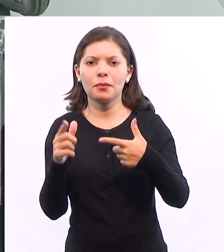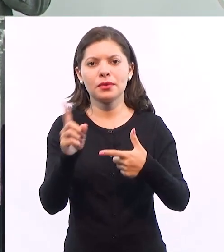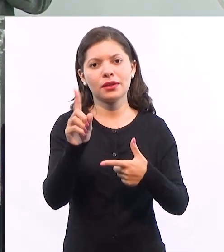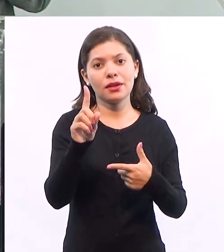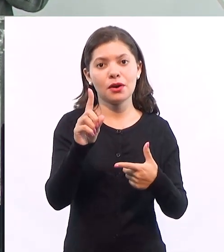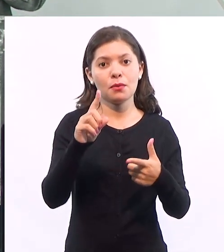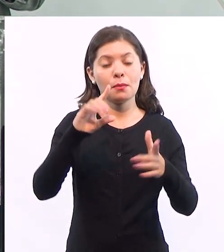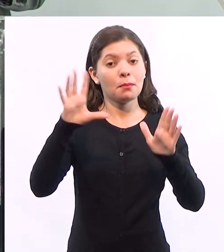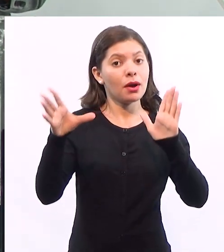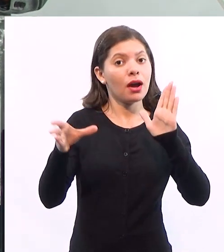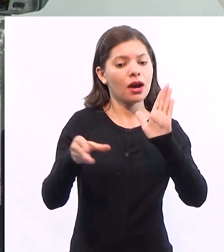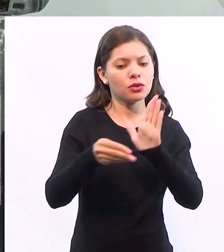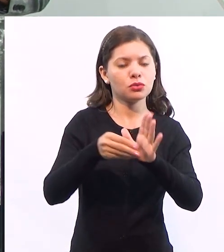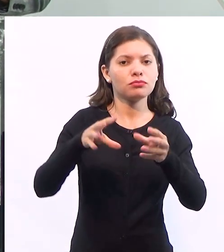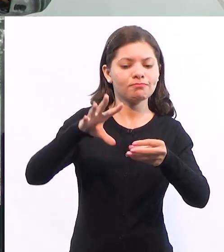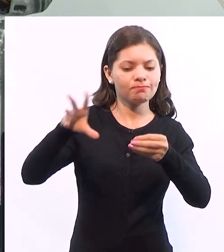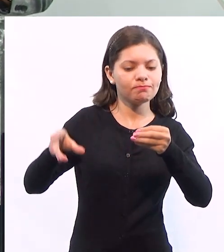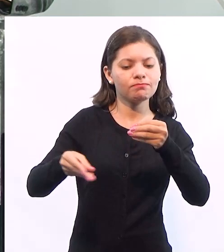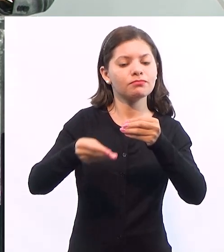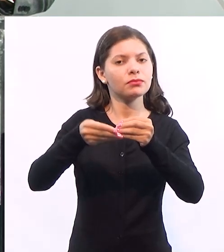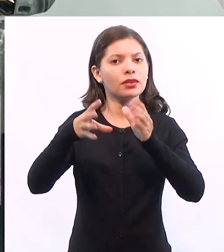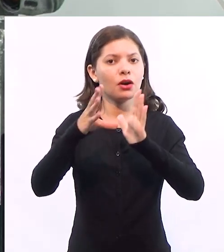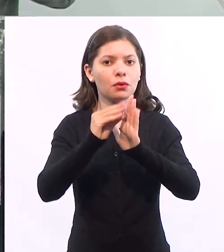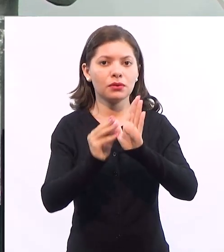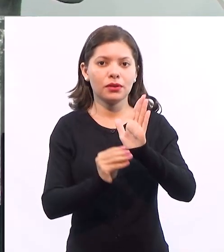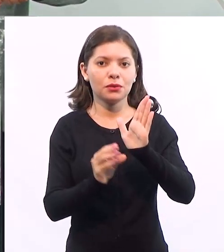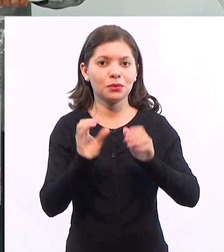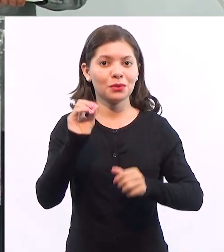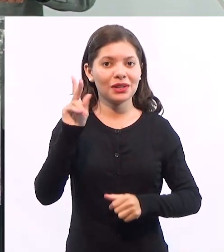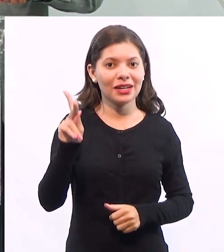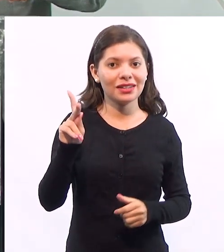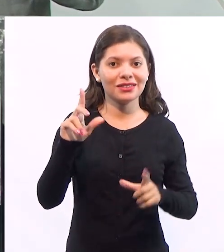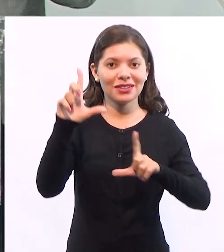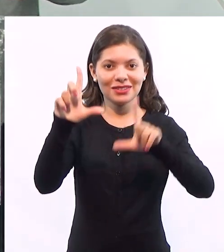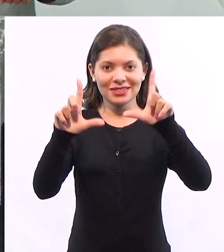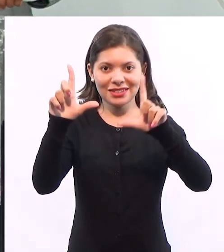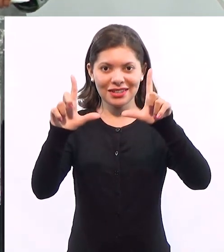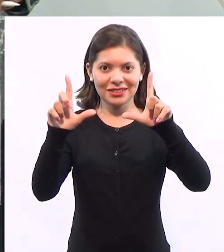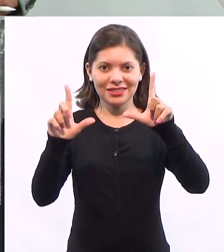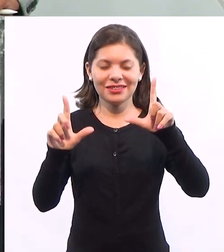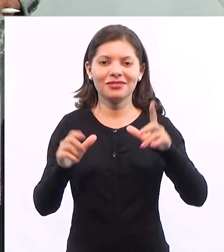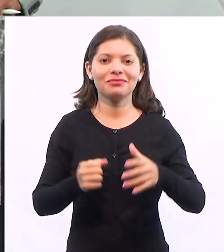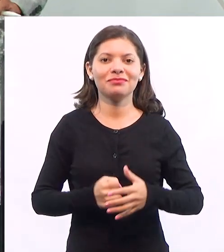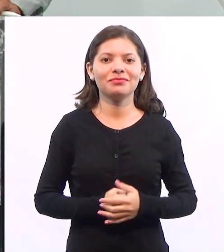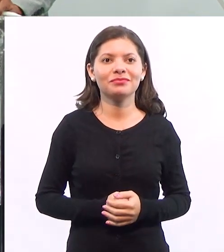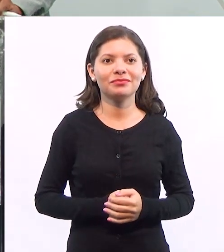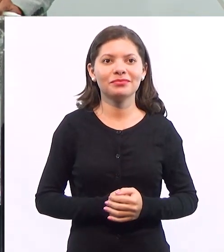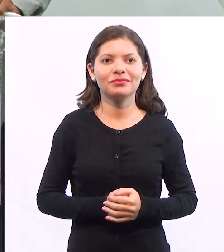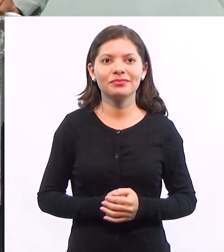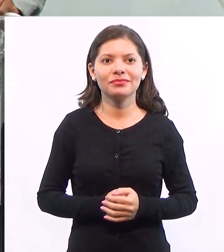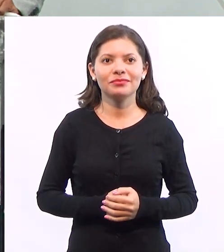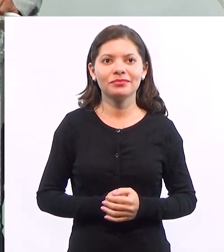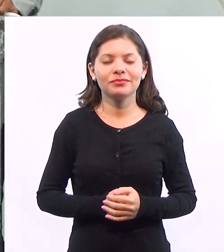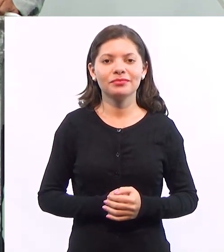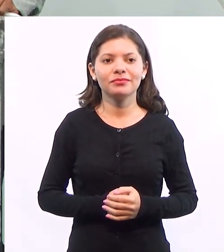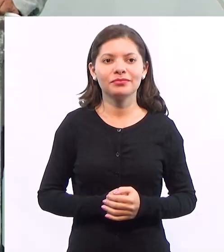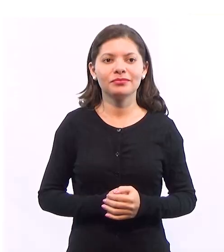para complementar esse conteúdo, tá ok? Então vamos ao slide que você vai entender melhor, tá ok? Vamos lá.